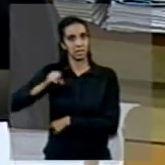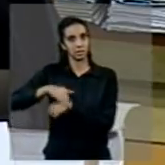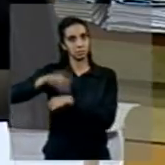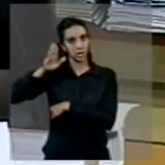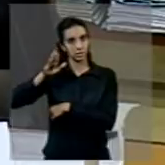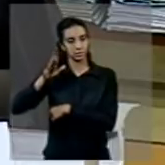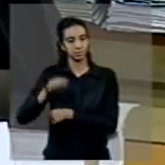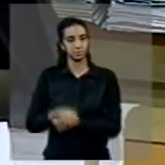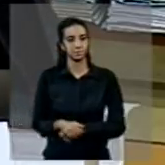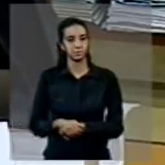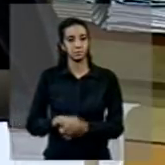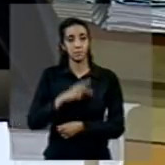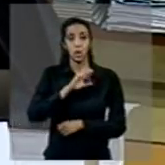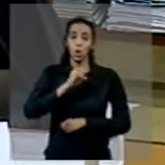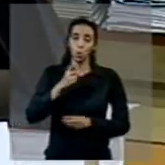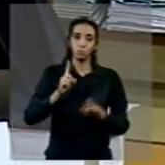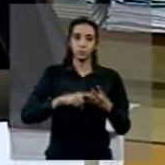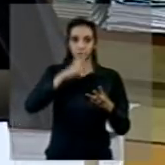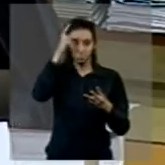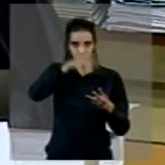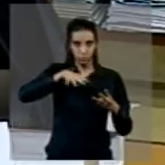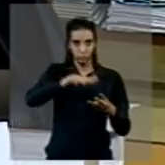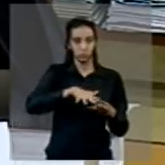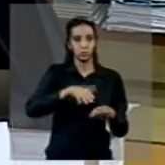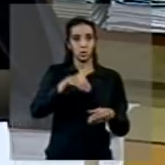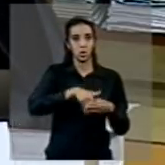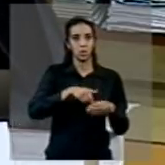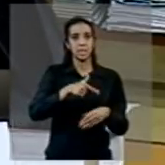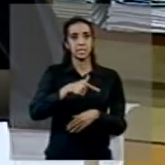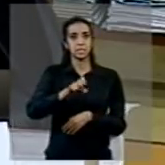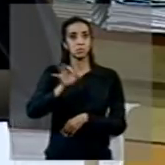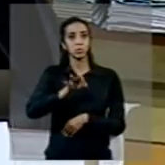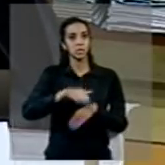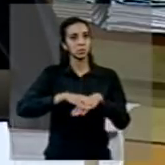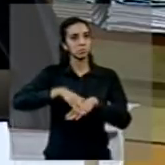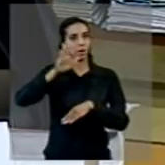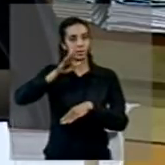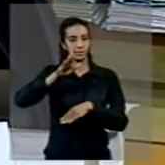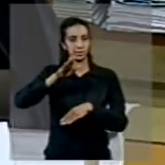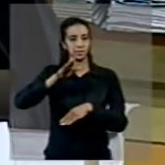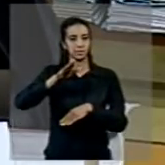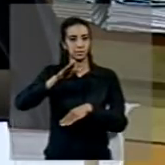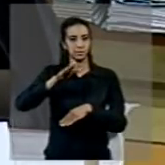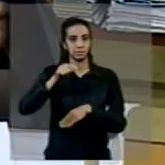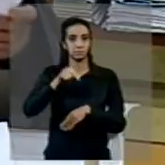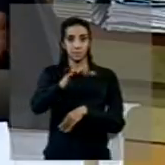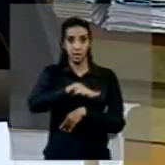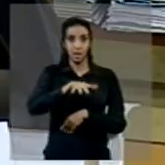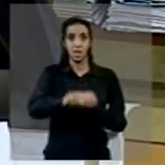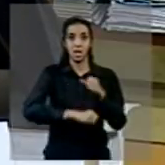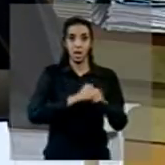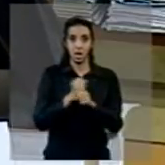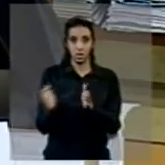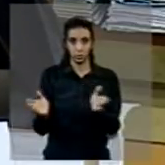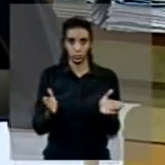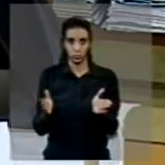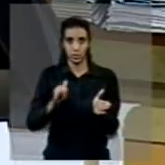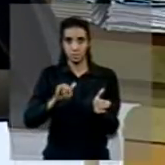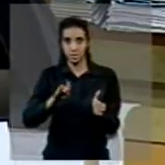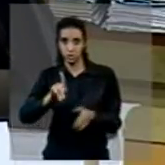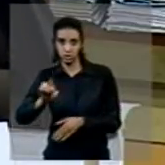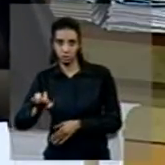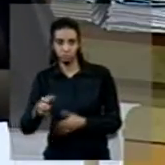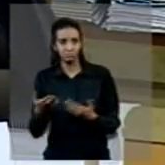O eleitorado for superior a 65% da população projetada para aquele ano pelo IBGE.